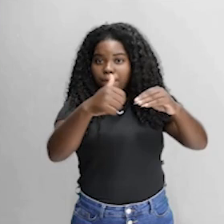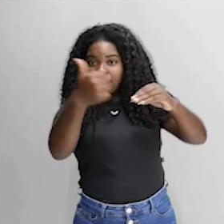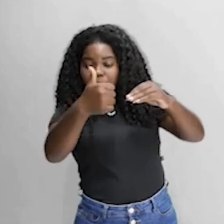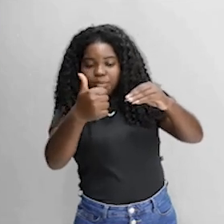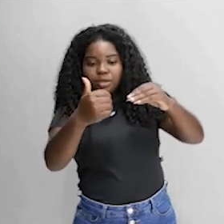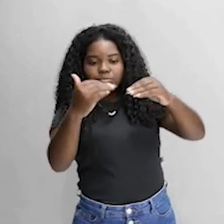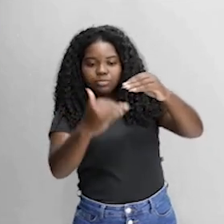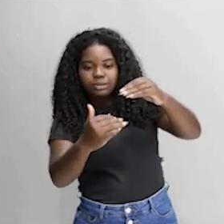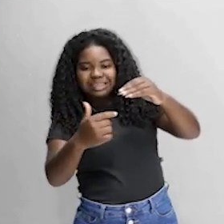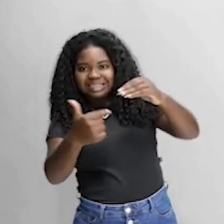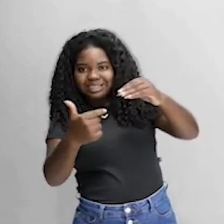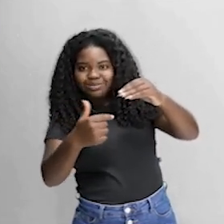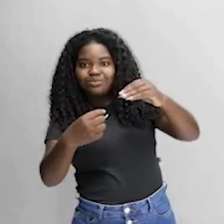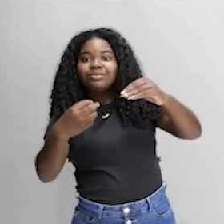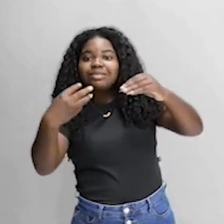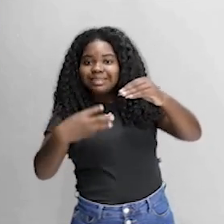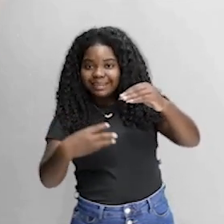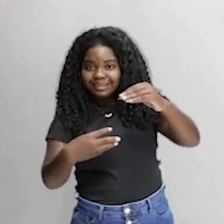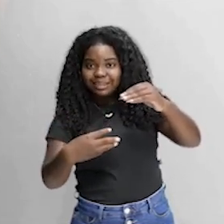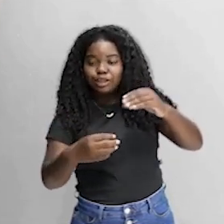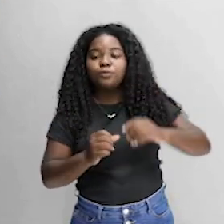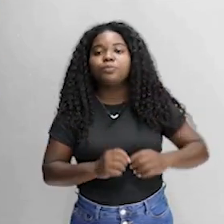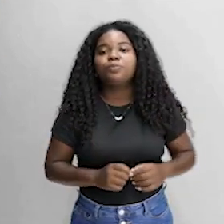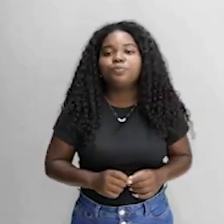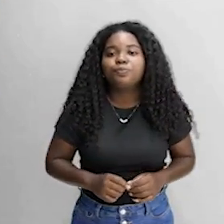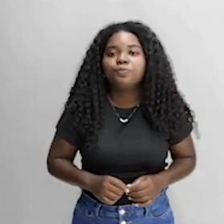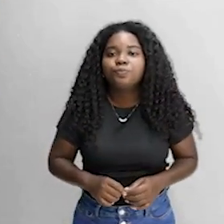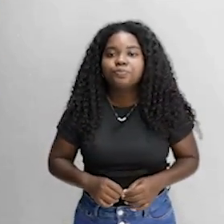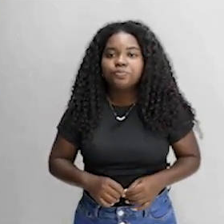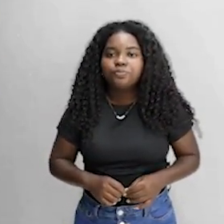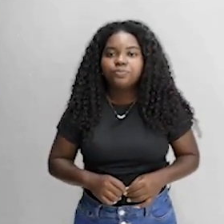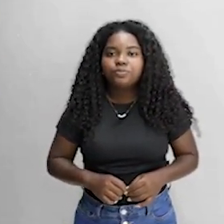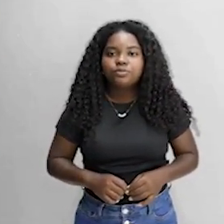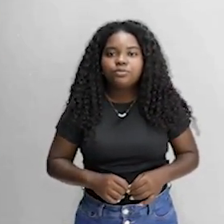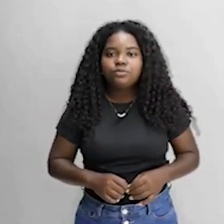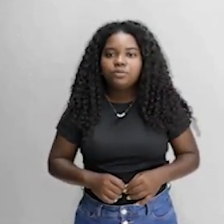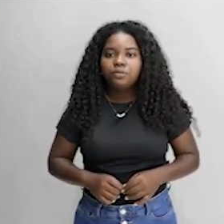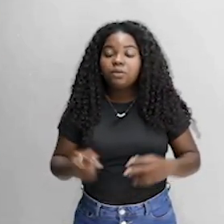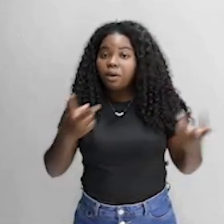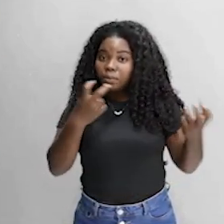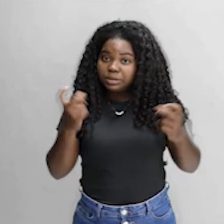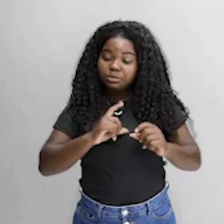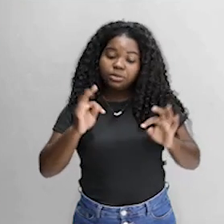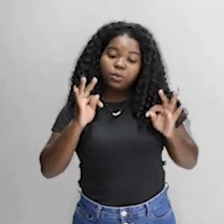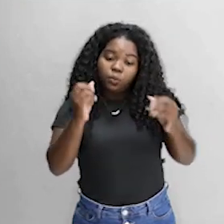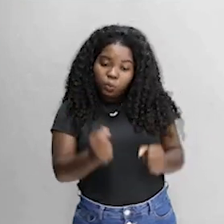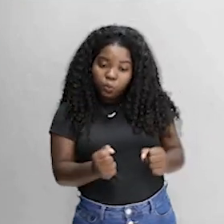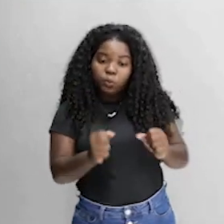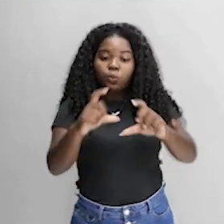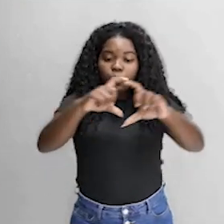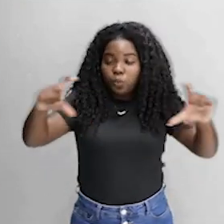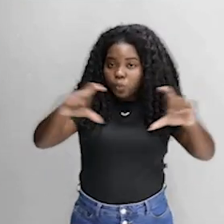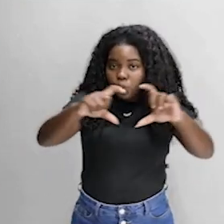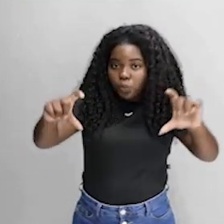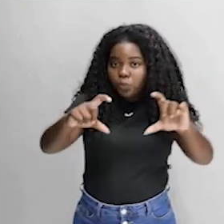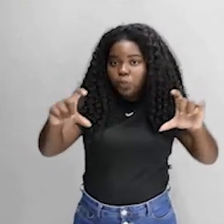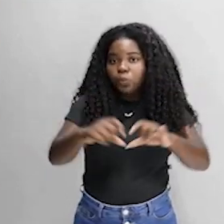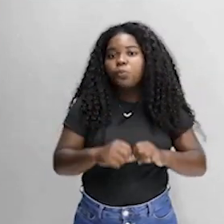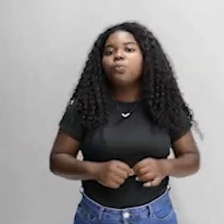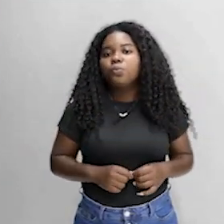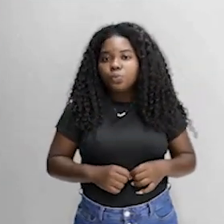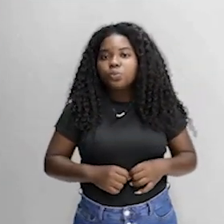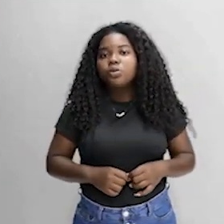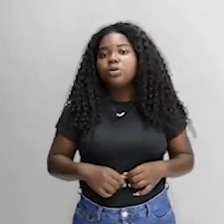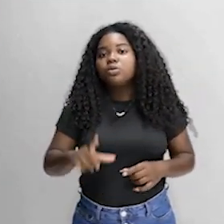mesmo. Está naquele limiar, daquele limite, tá certo? Perceba que nós temos todos eles. Okay? Isso quanto